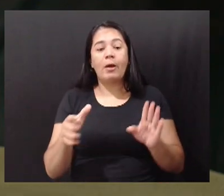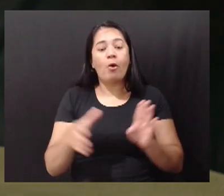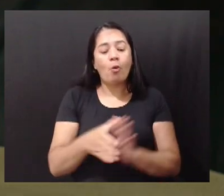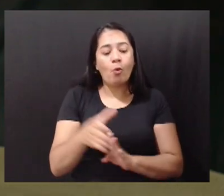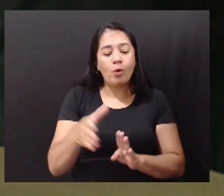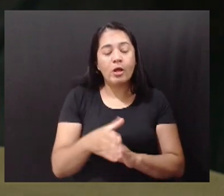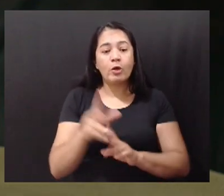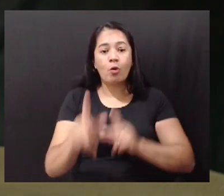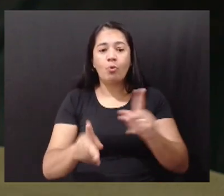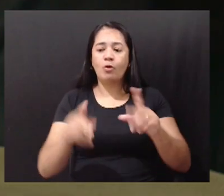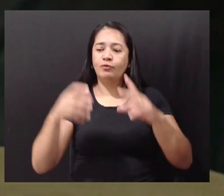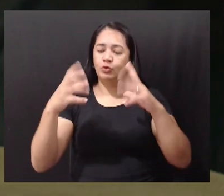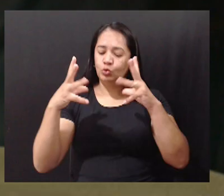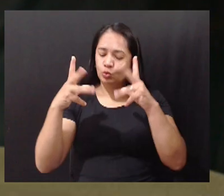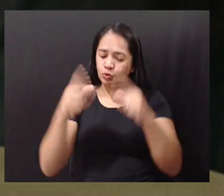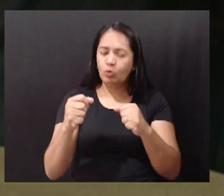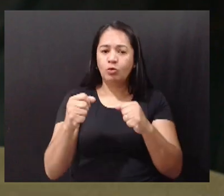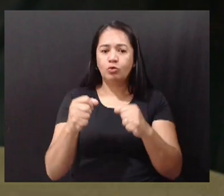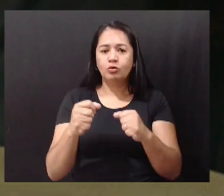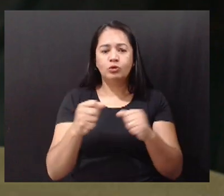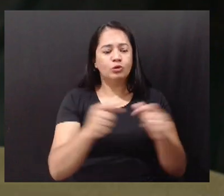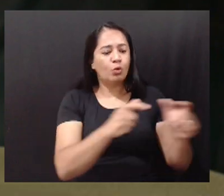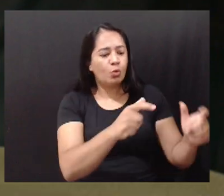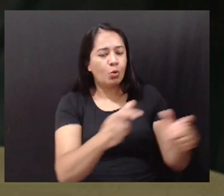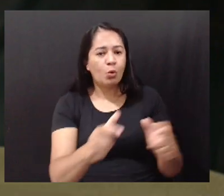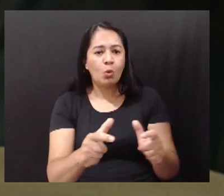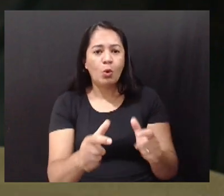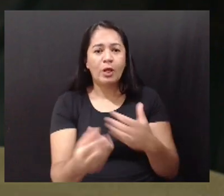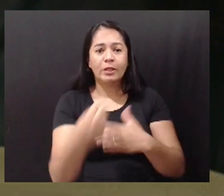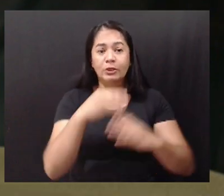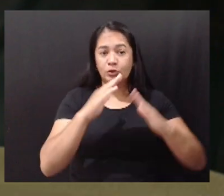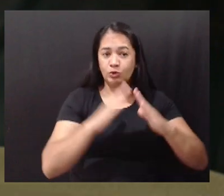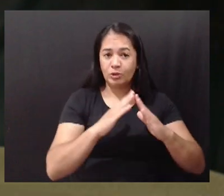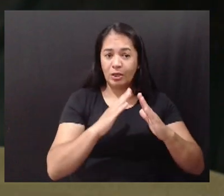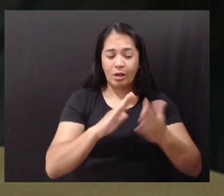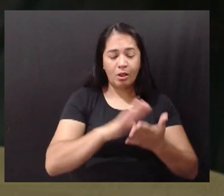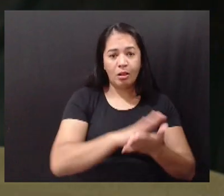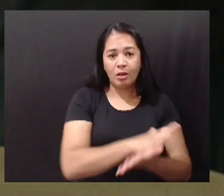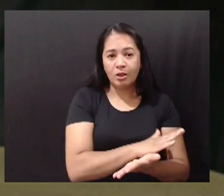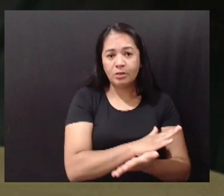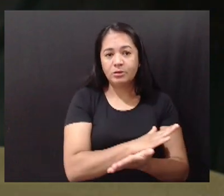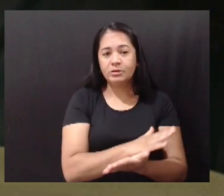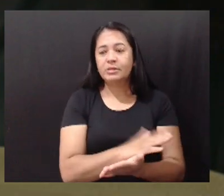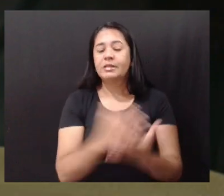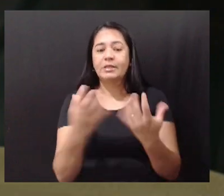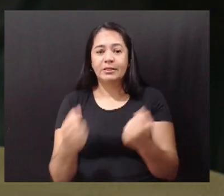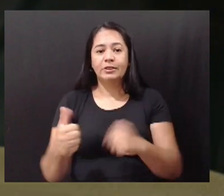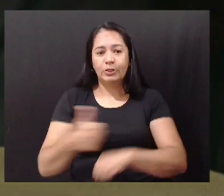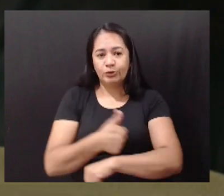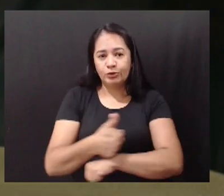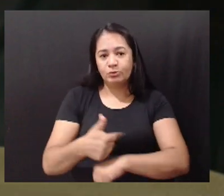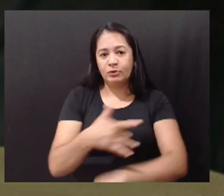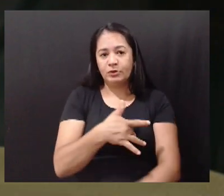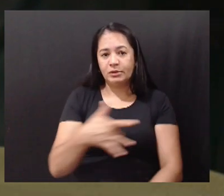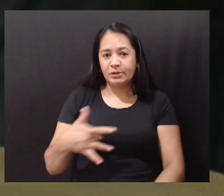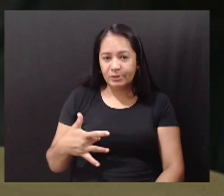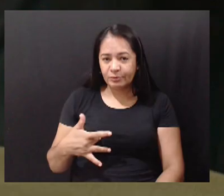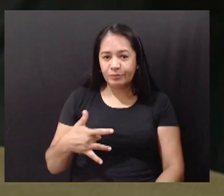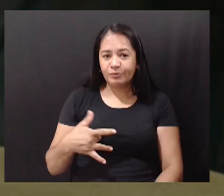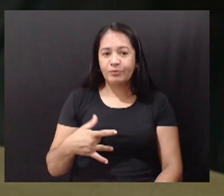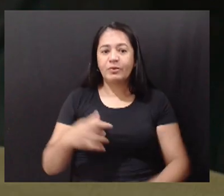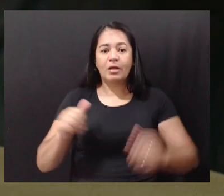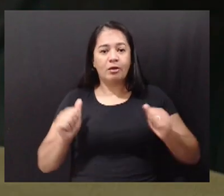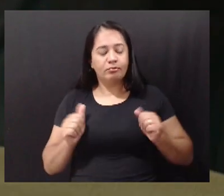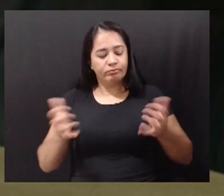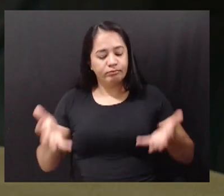sua parte, eliminando criadouros dentro de casa e recebendo os agentes de saúde nos bairros que passam a receber ações reforçadas.